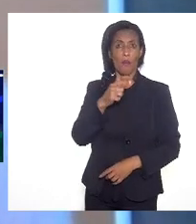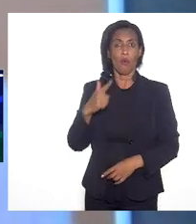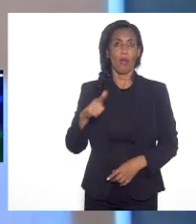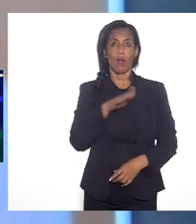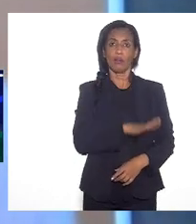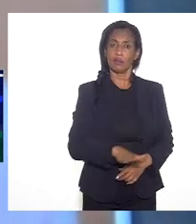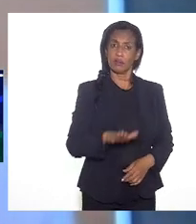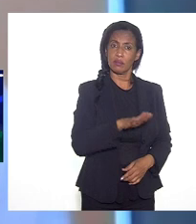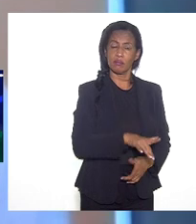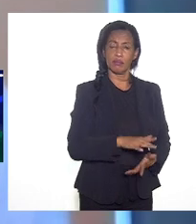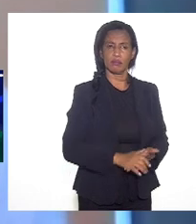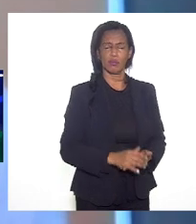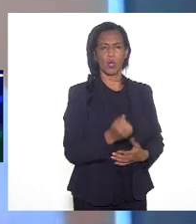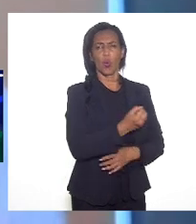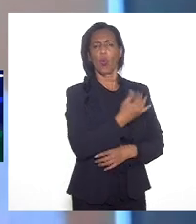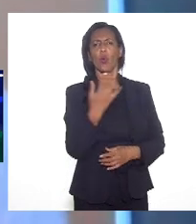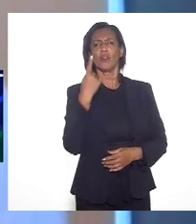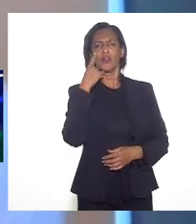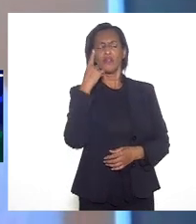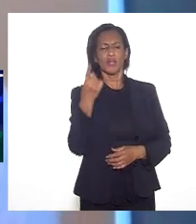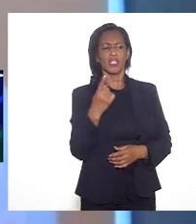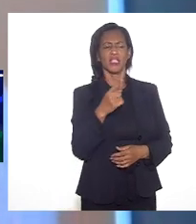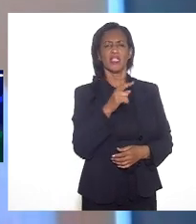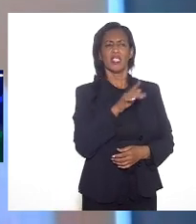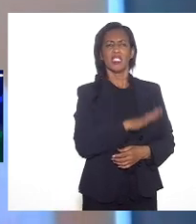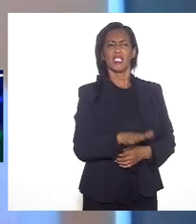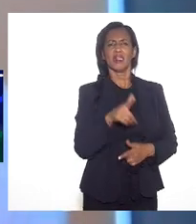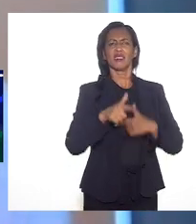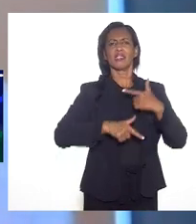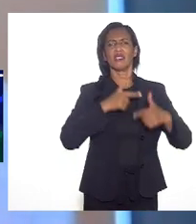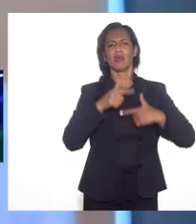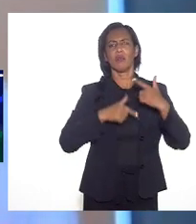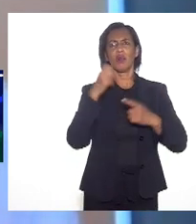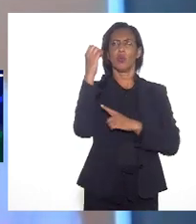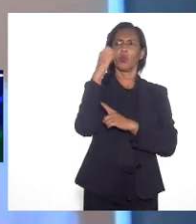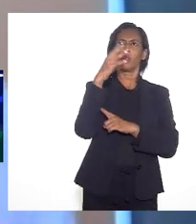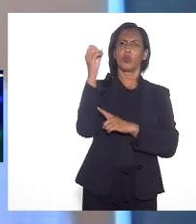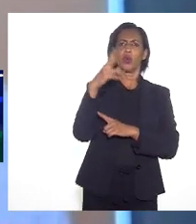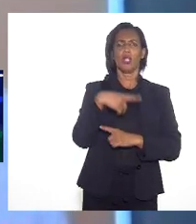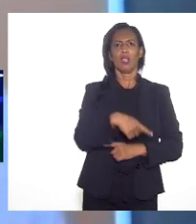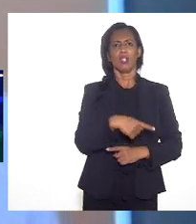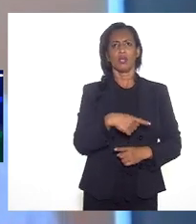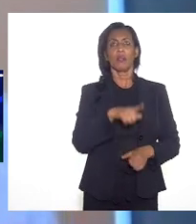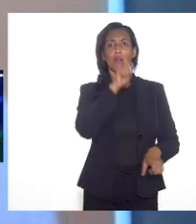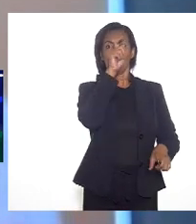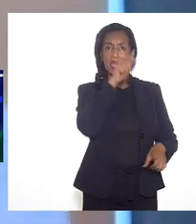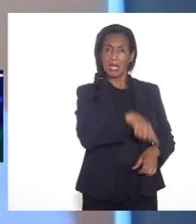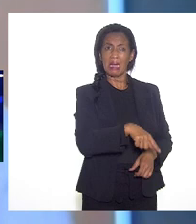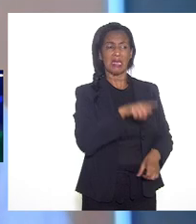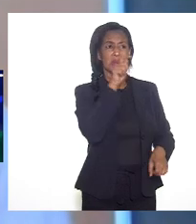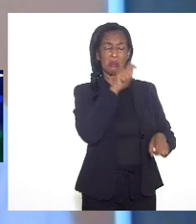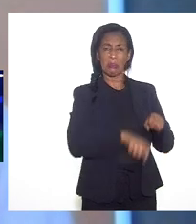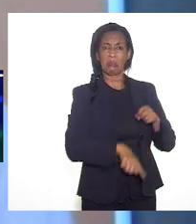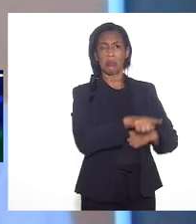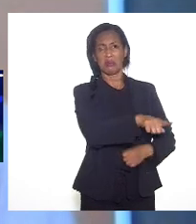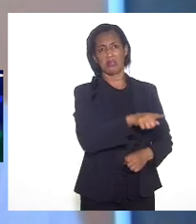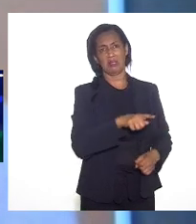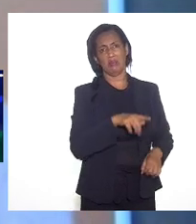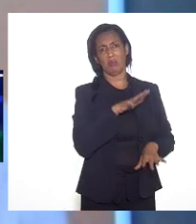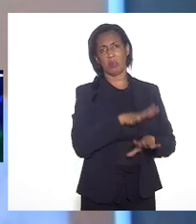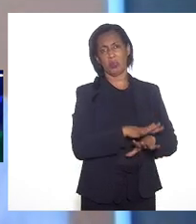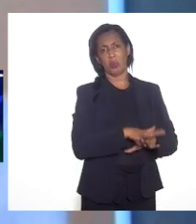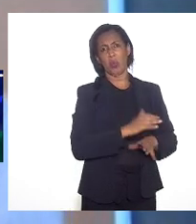dessas crianças. Quantas vezes crianças expostas nos sinais, trabalhando, são vítimas de abuso e exploração sexual?